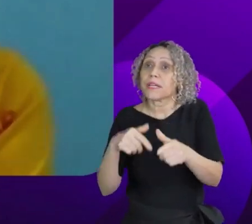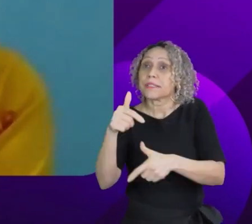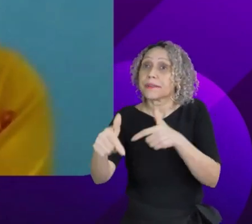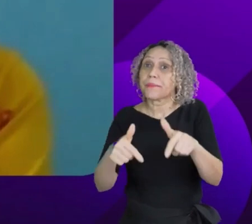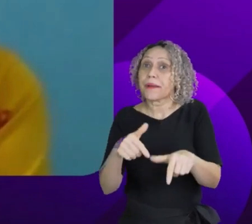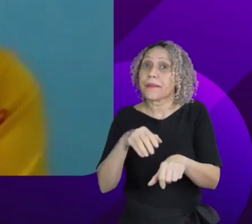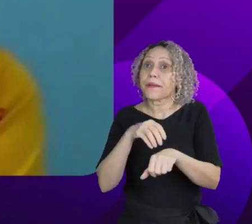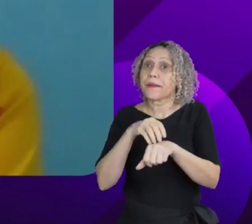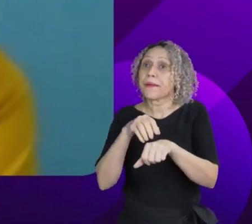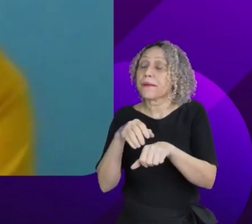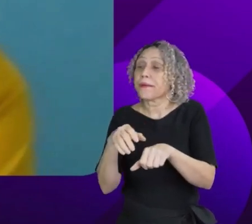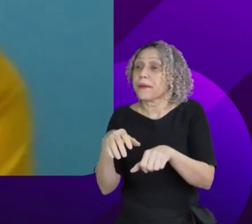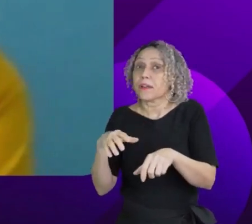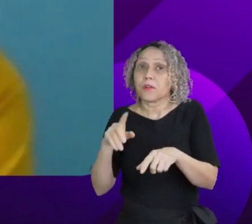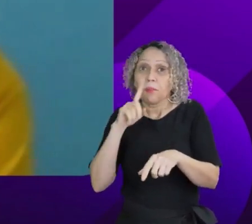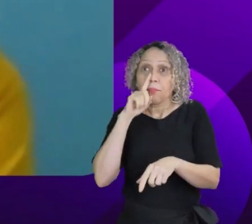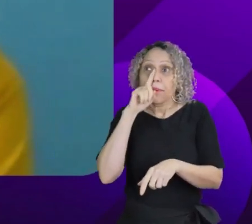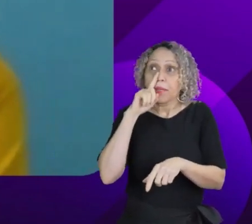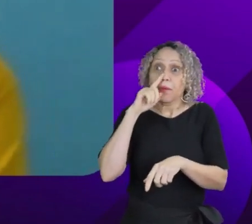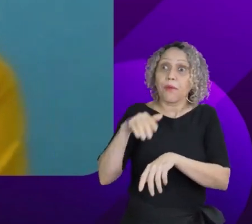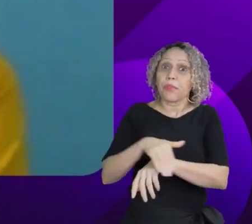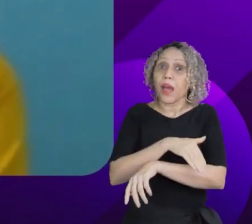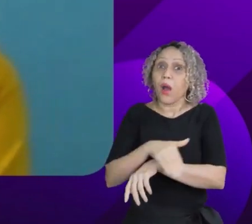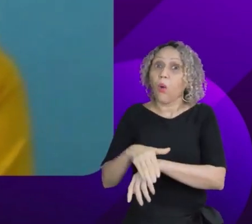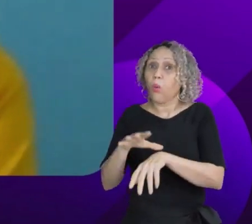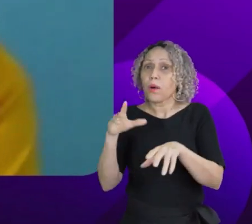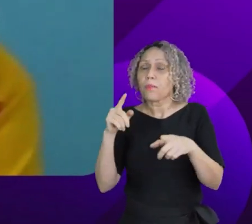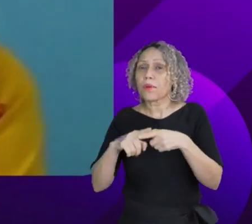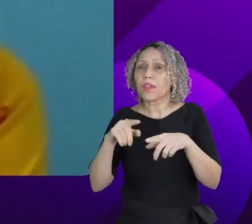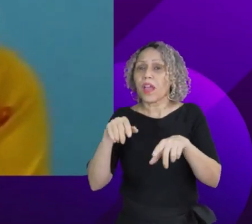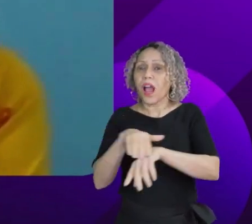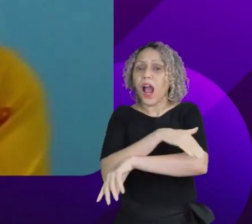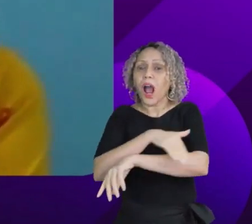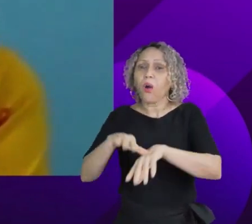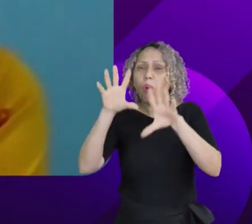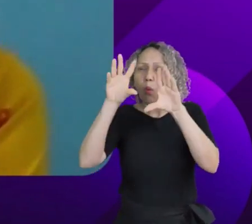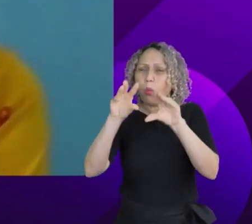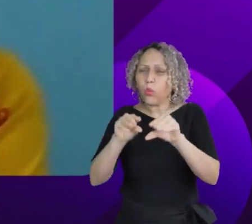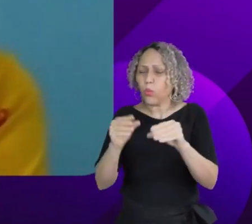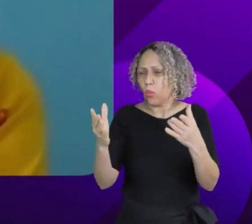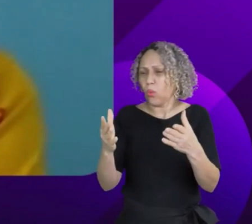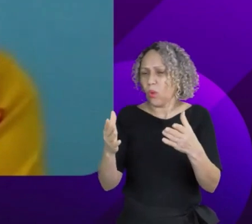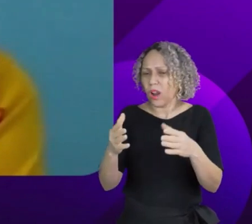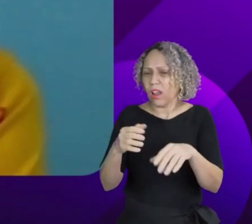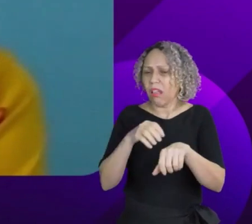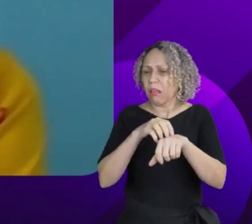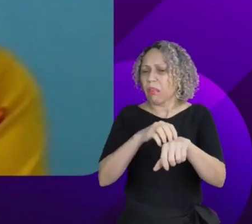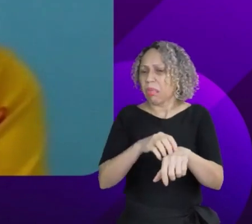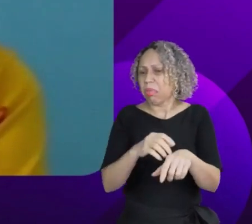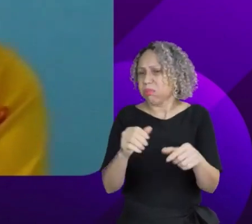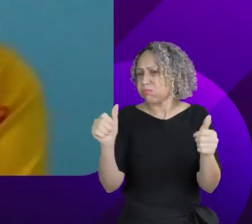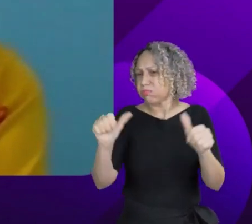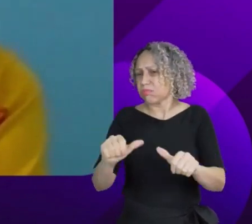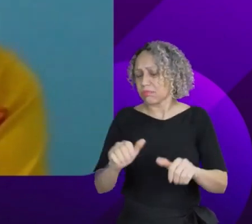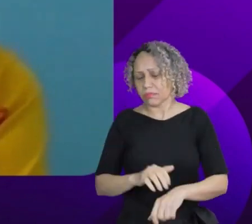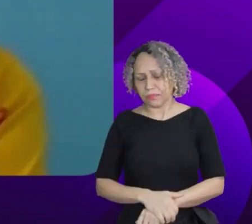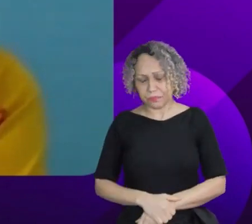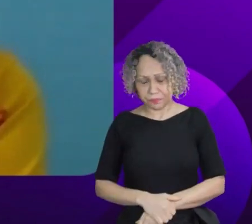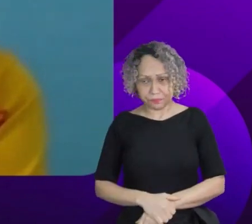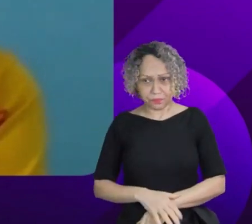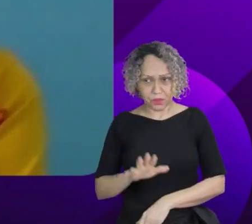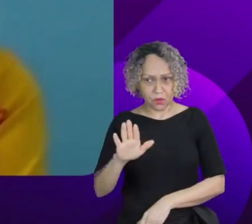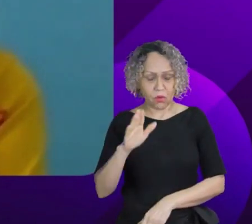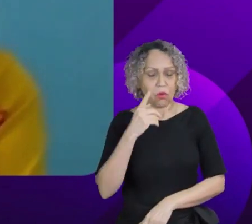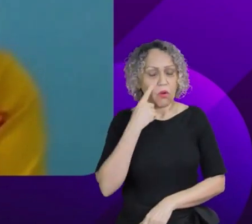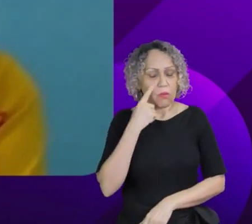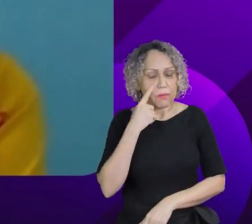Então, quando o movimento de moradia, a União de Moradia Popular, ela usa uma frase que nem todo mundo compreende o que a gente está querendo